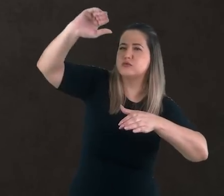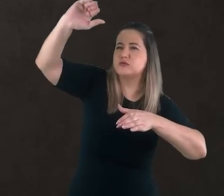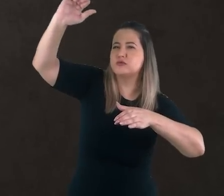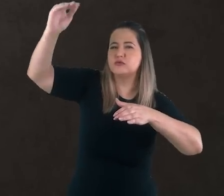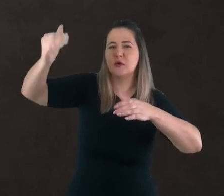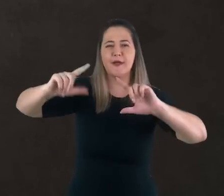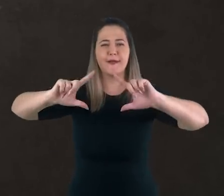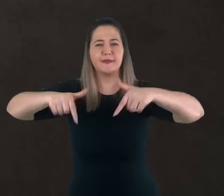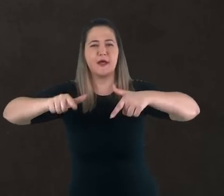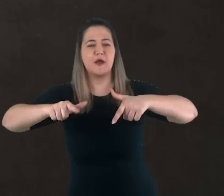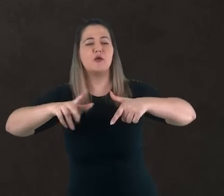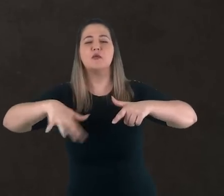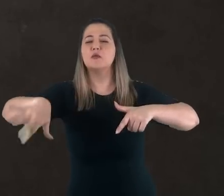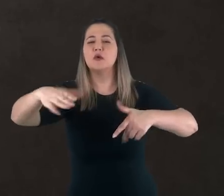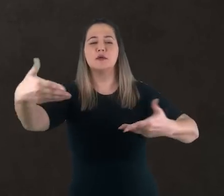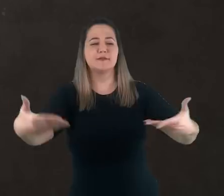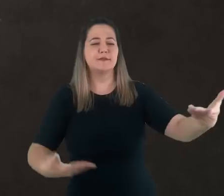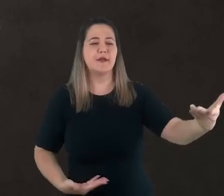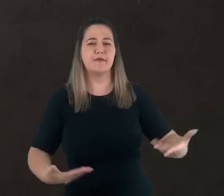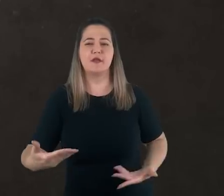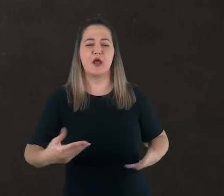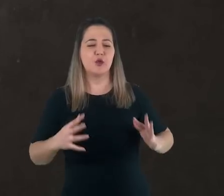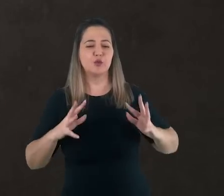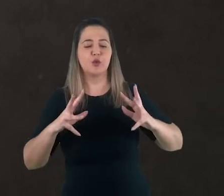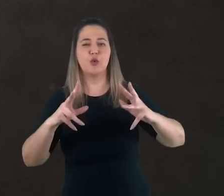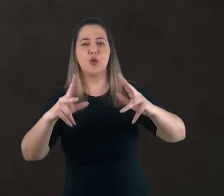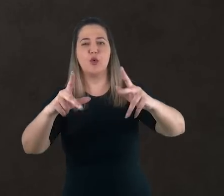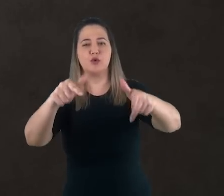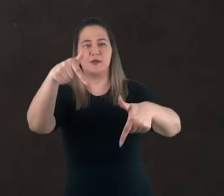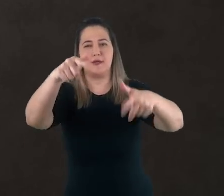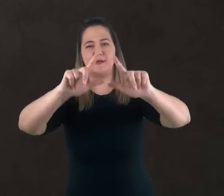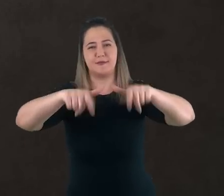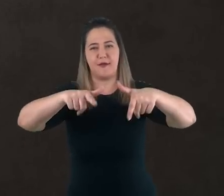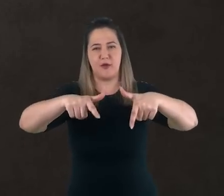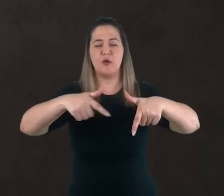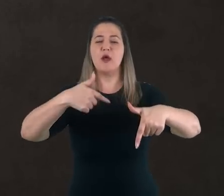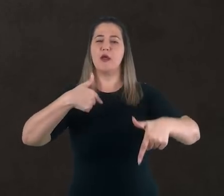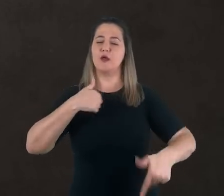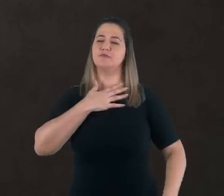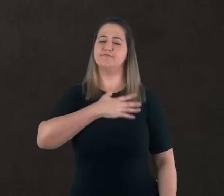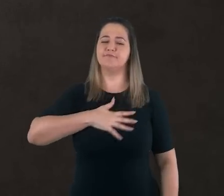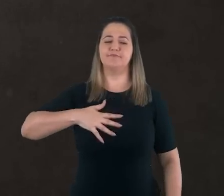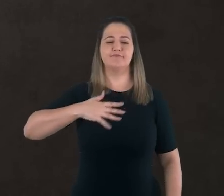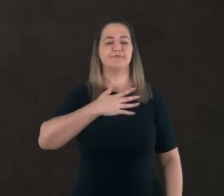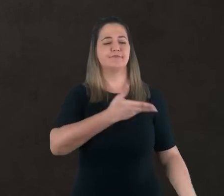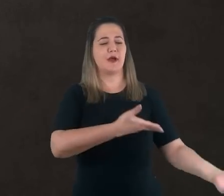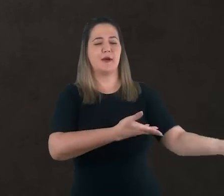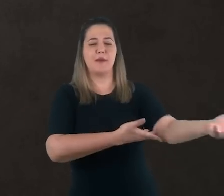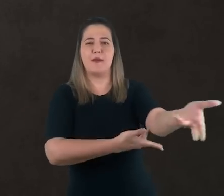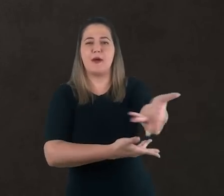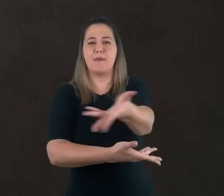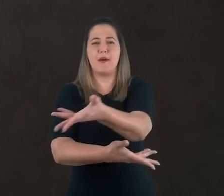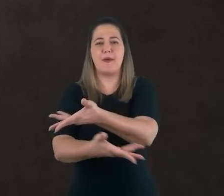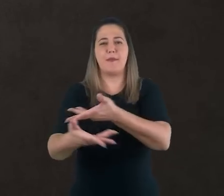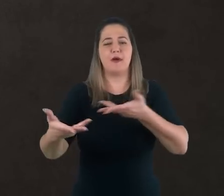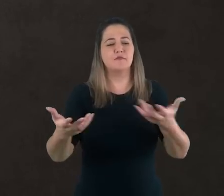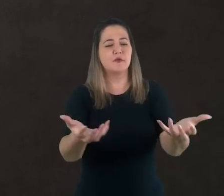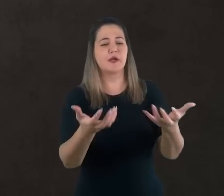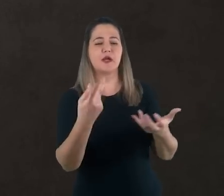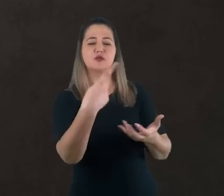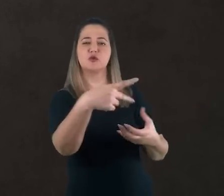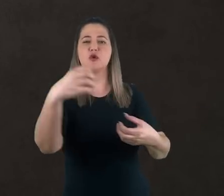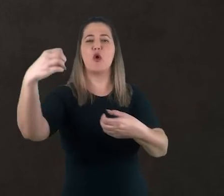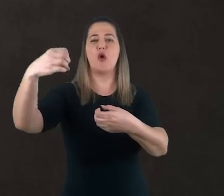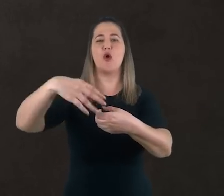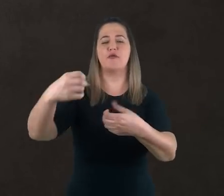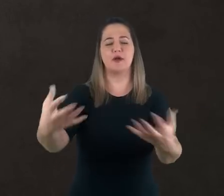casa de Israel, toda ela naquela terra. Ali me deleitarei neles, e ali requererei as vossas ofertas alçadas,